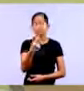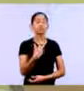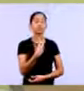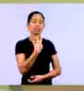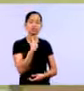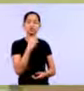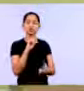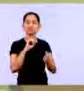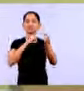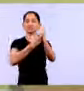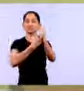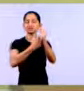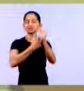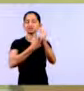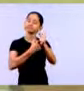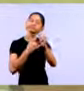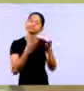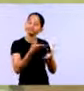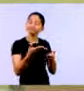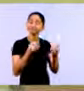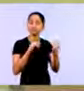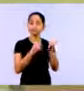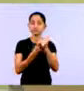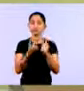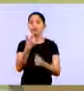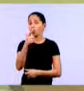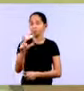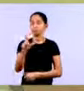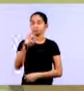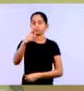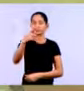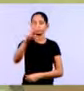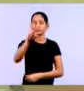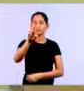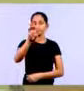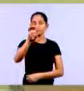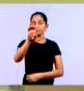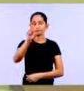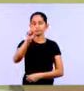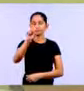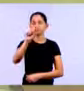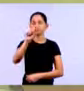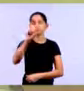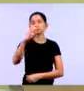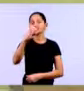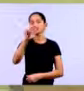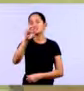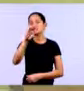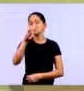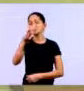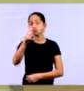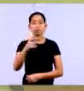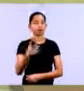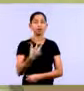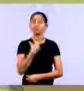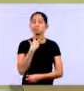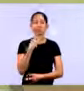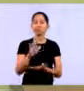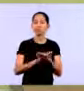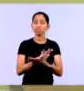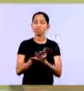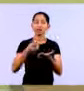instituir o crédito tributário. Quanto à prescrição, o Estado, quanto ente federal, perde o direito de cobrar. Então,